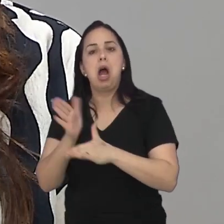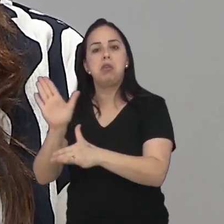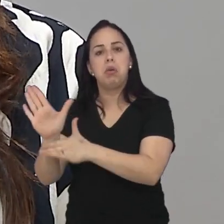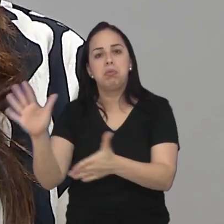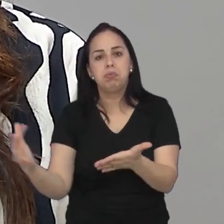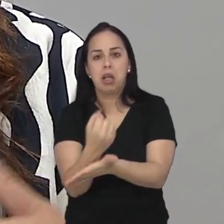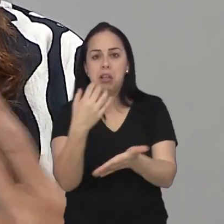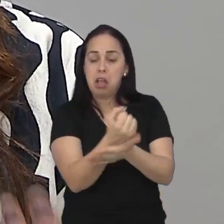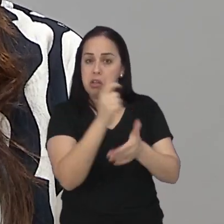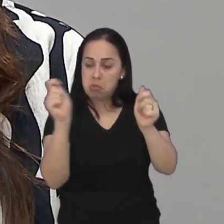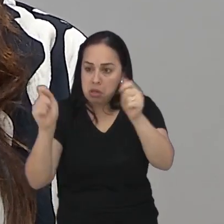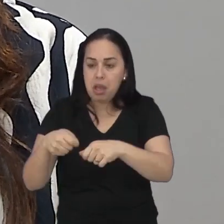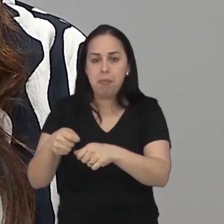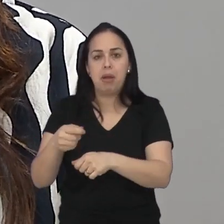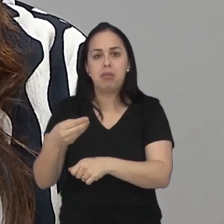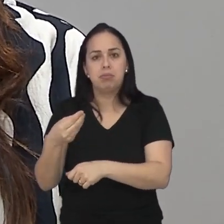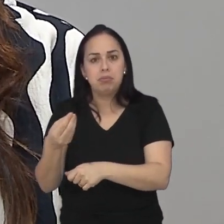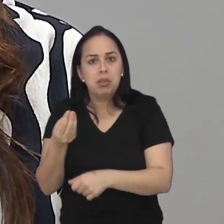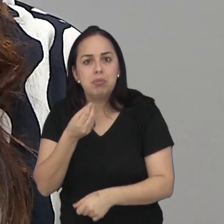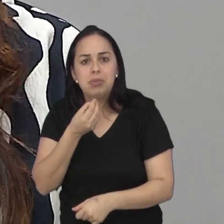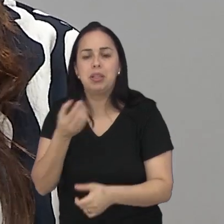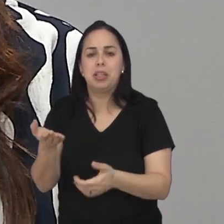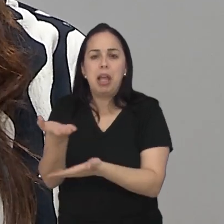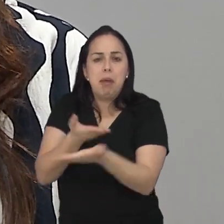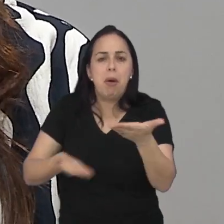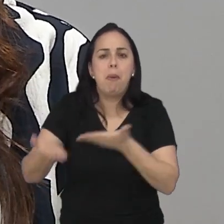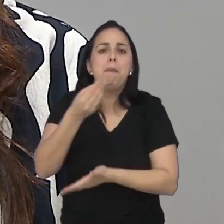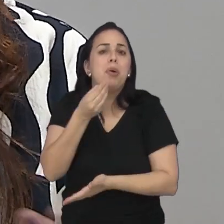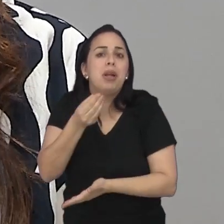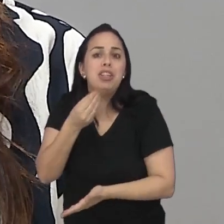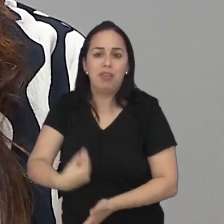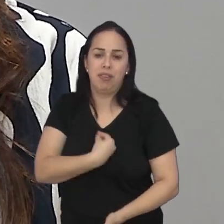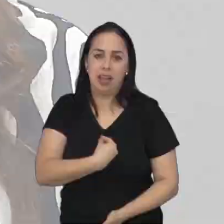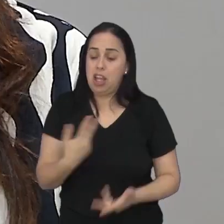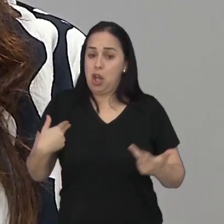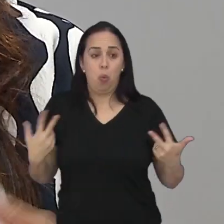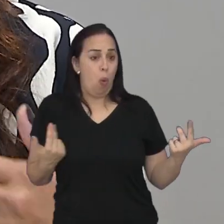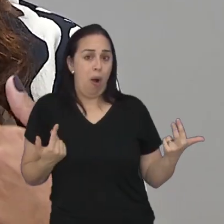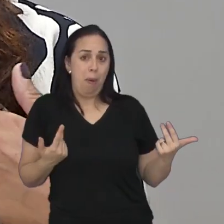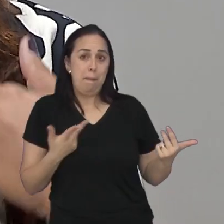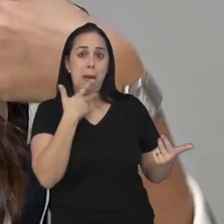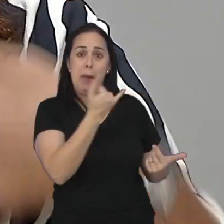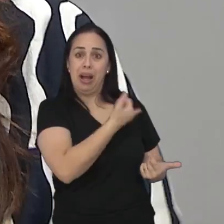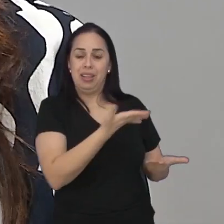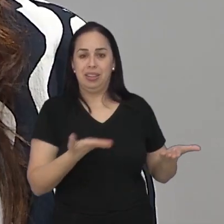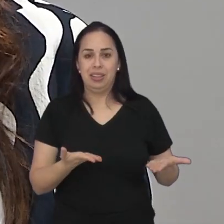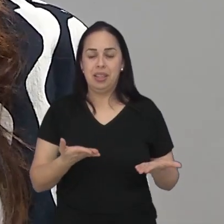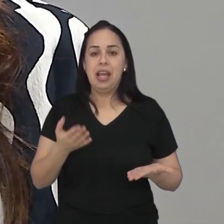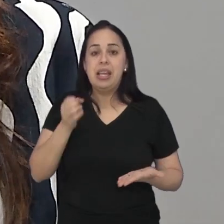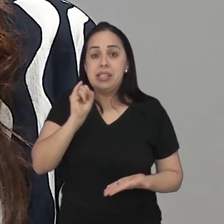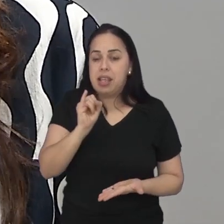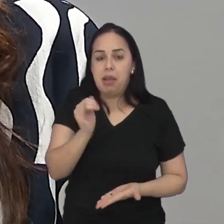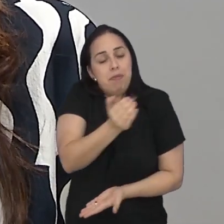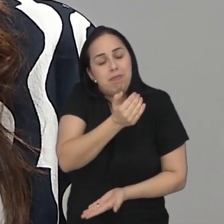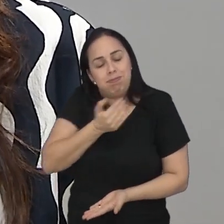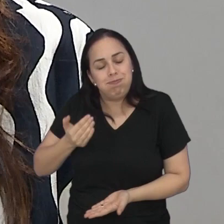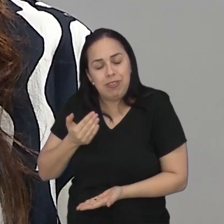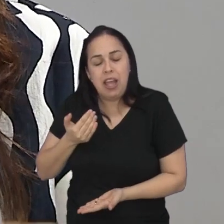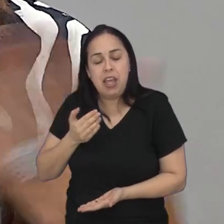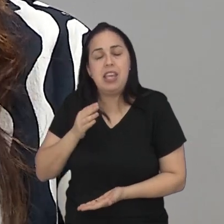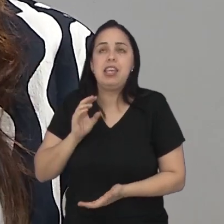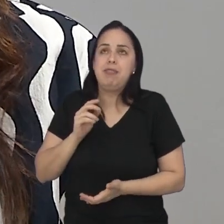pessoas que tenham a possibilidade de conviver mais tempo com um familiar, assim como ela teve. Se a gente não vai mais estar aqui nesse